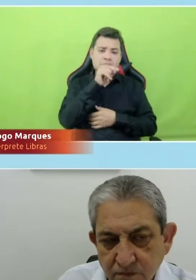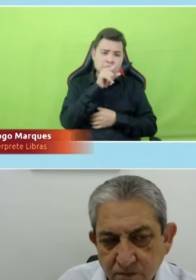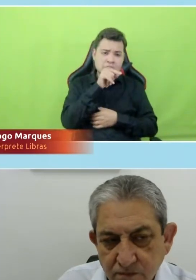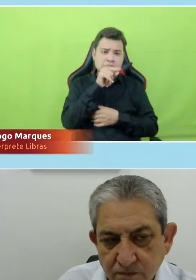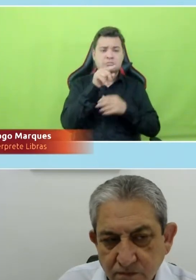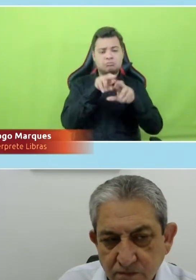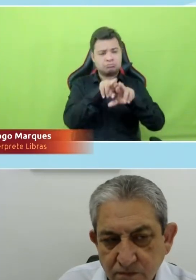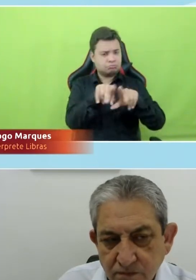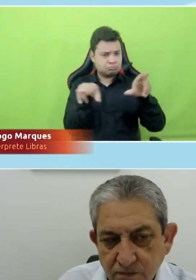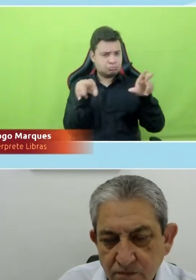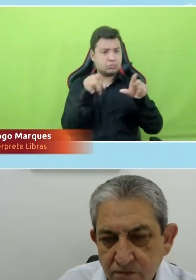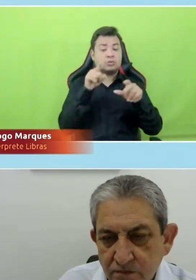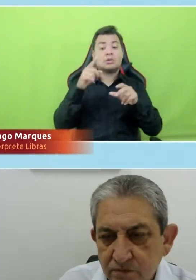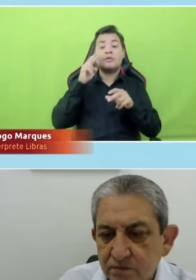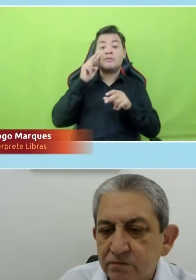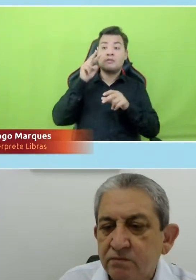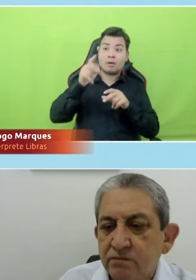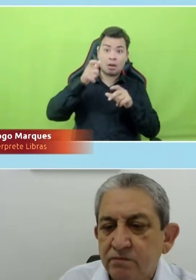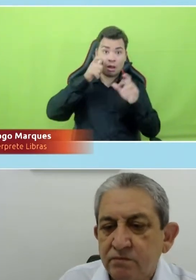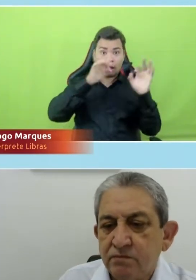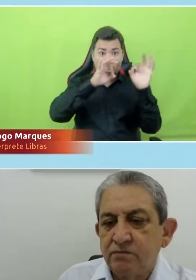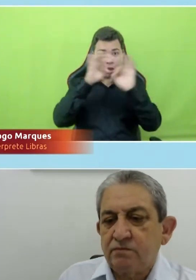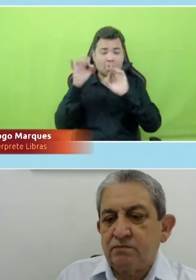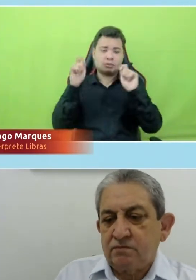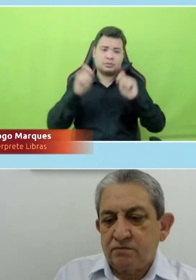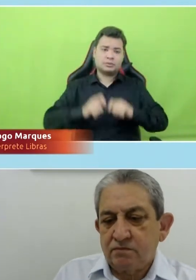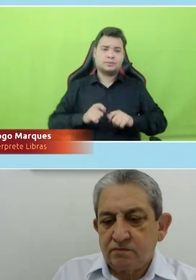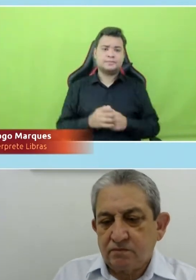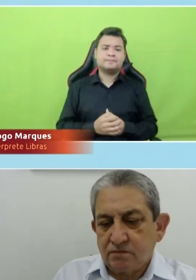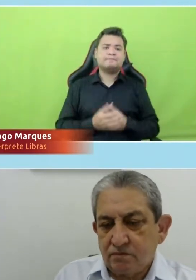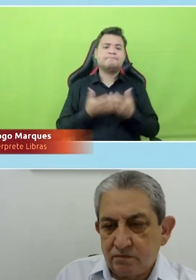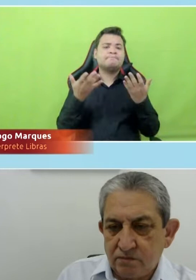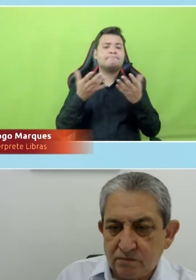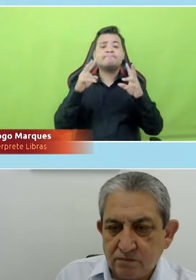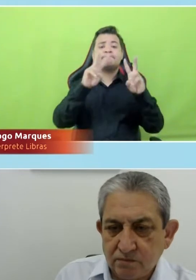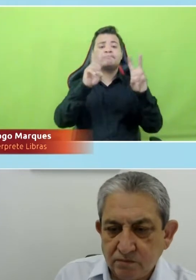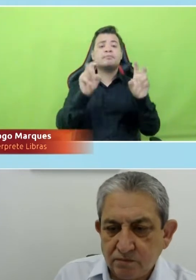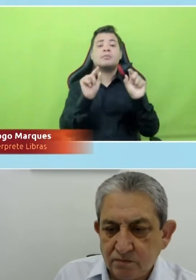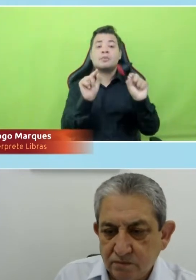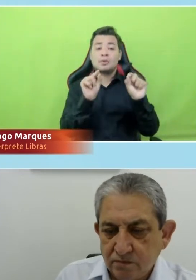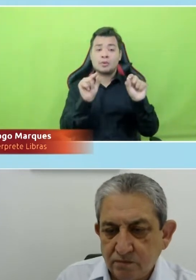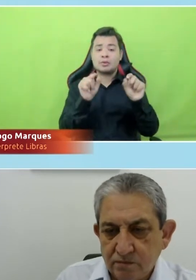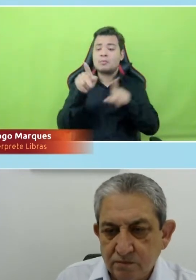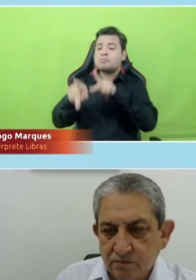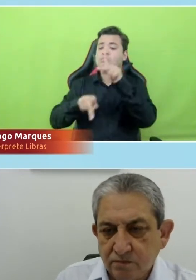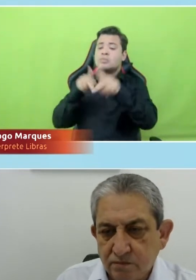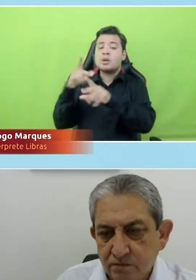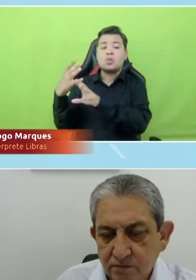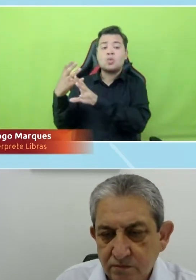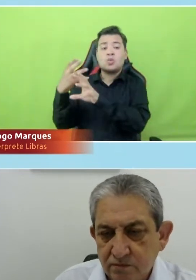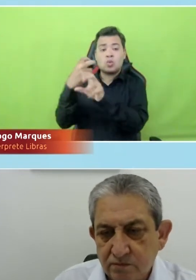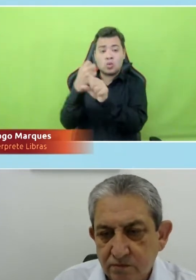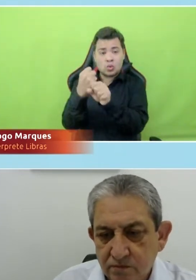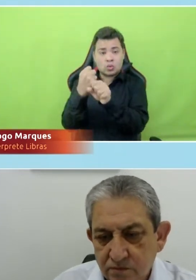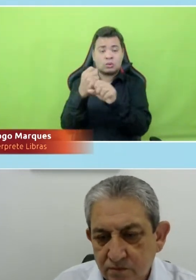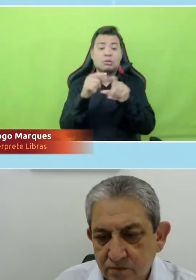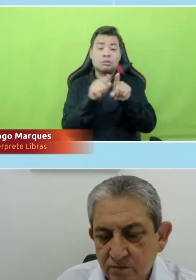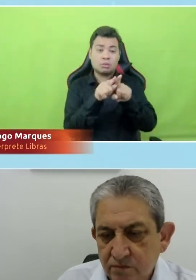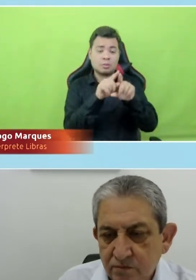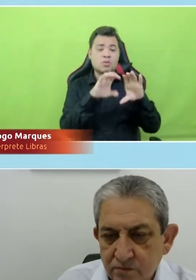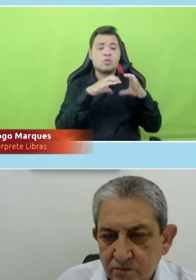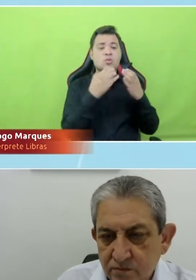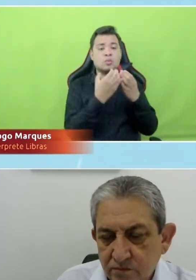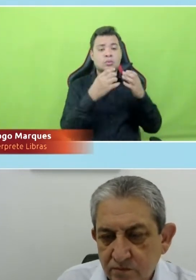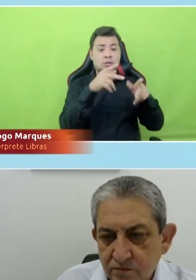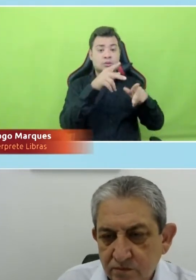da nossa programação. E o assunto de hoje é censo, mas também comunidades quilombolas, já que